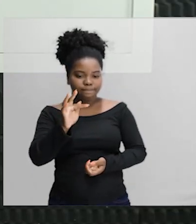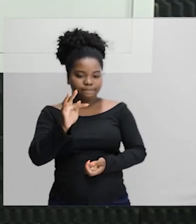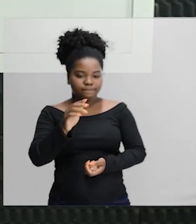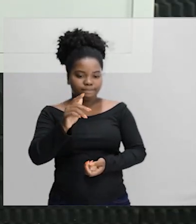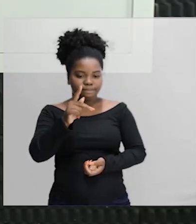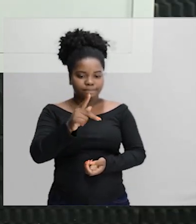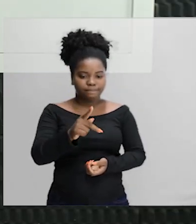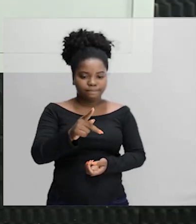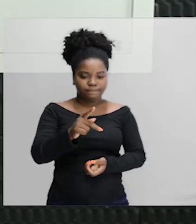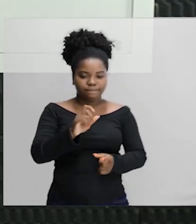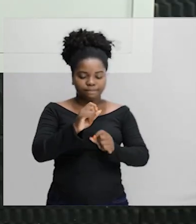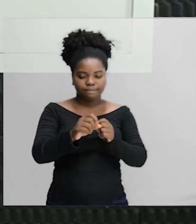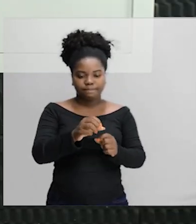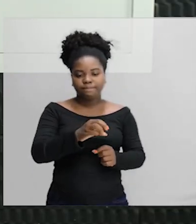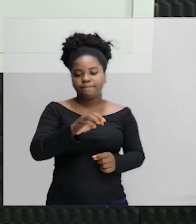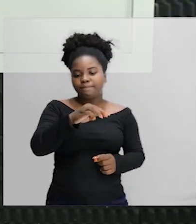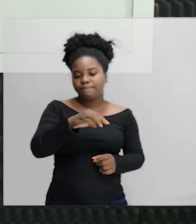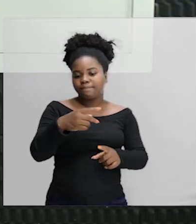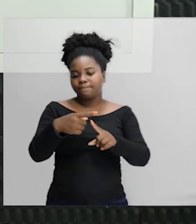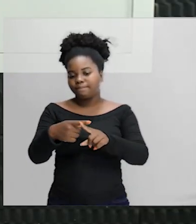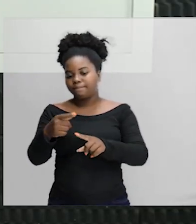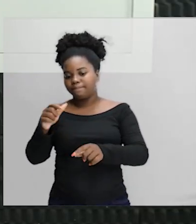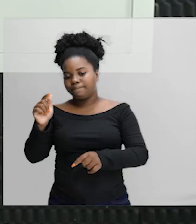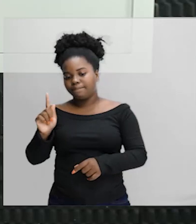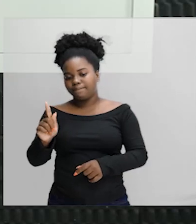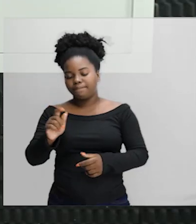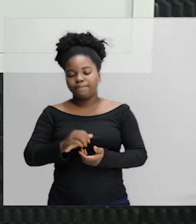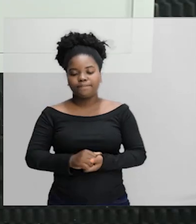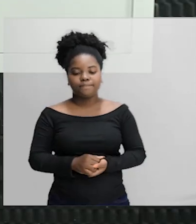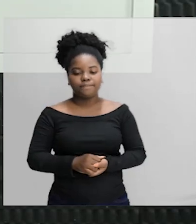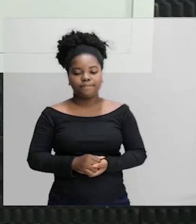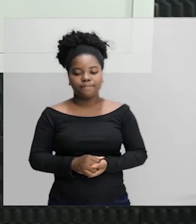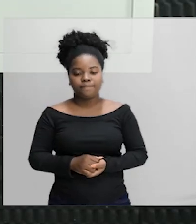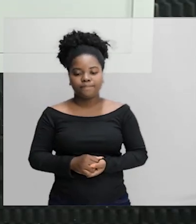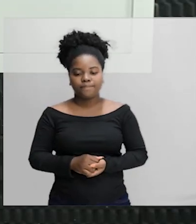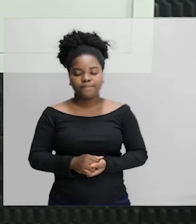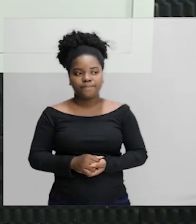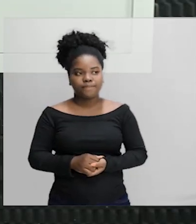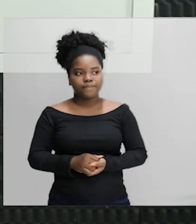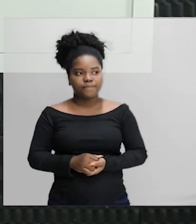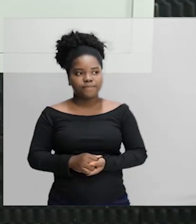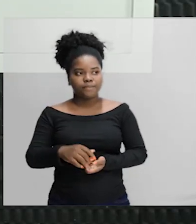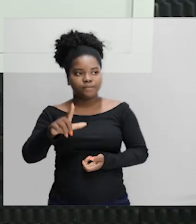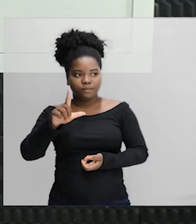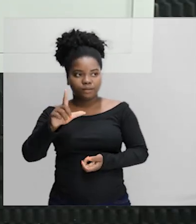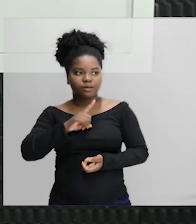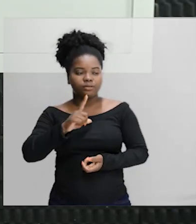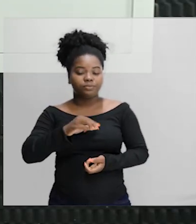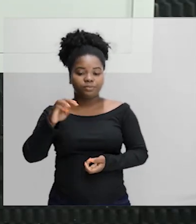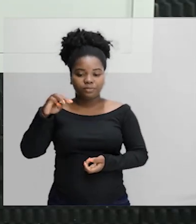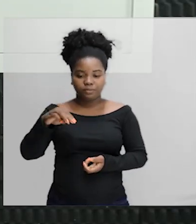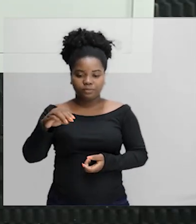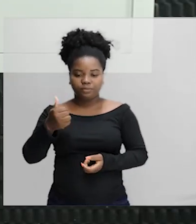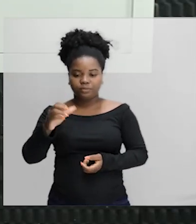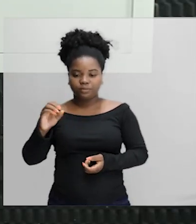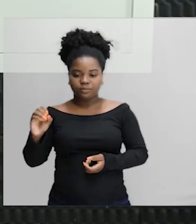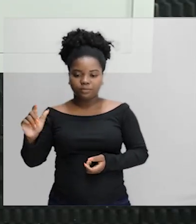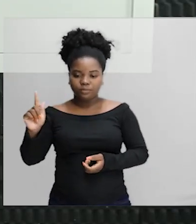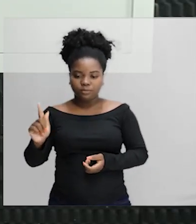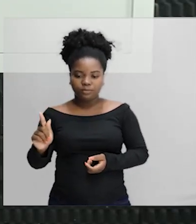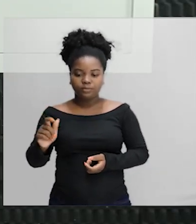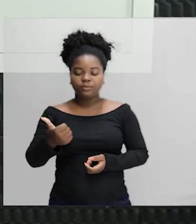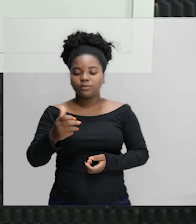a gravidade, né? Tá ok? Então vamos lá. O comprimento nós já temos, a massa que ele está dando é de 100 gramas.